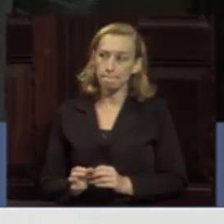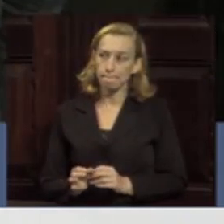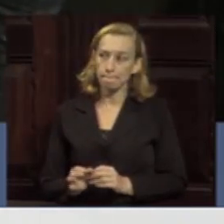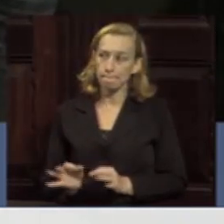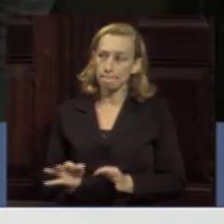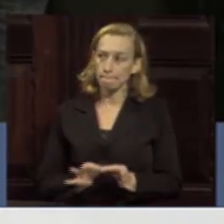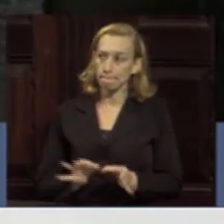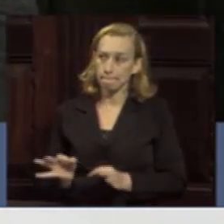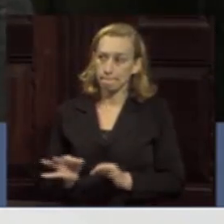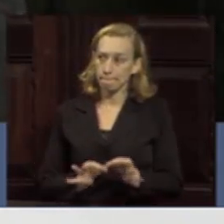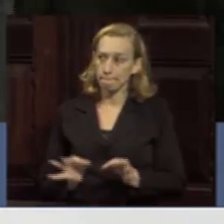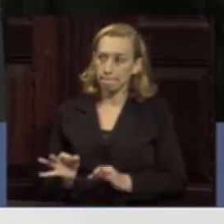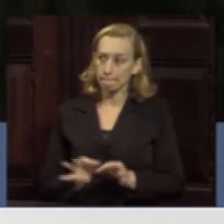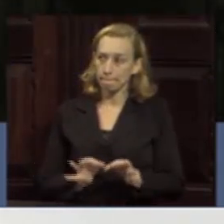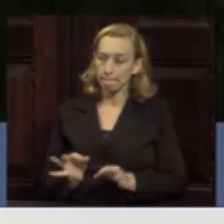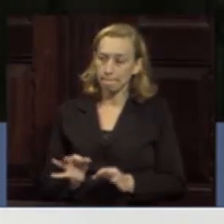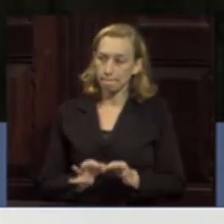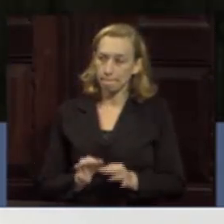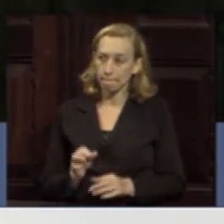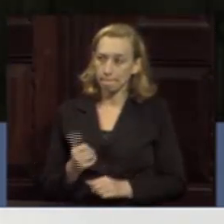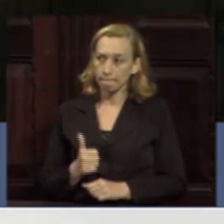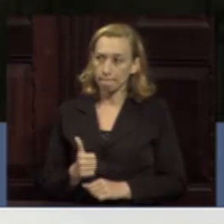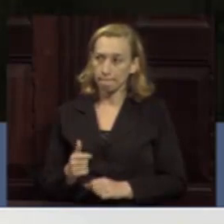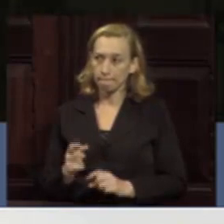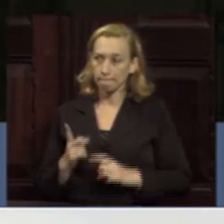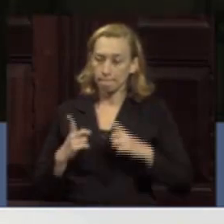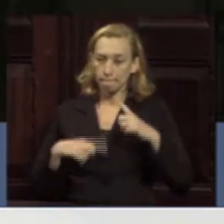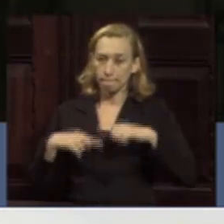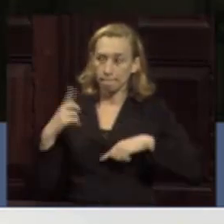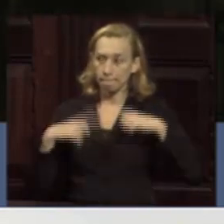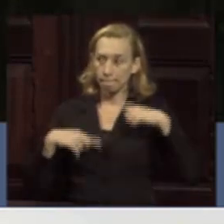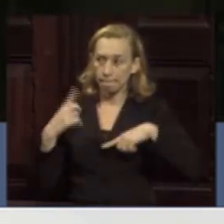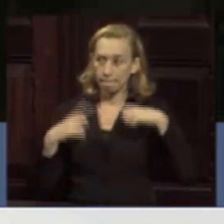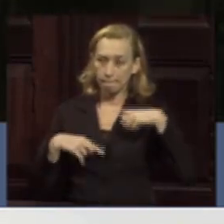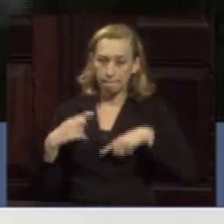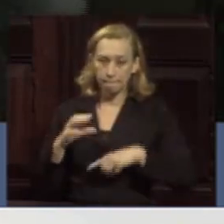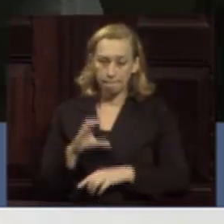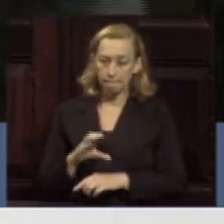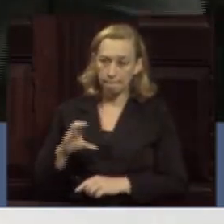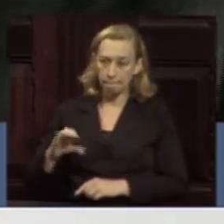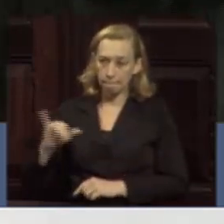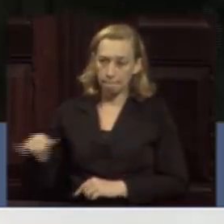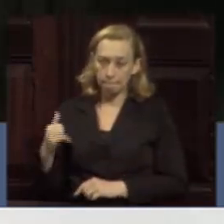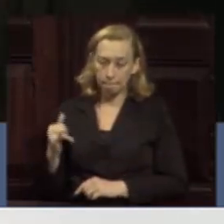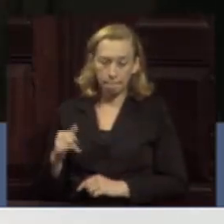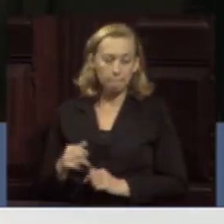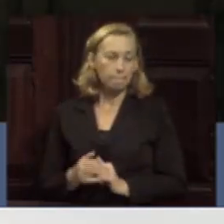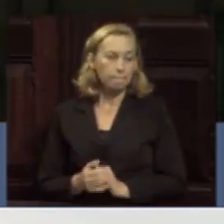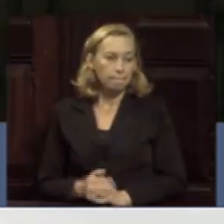Está em primeira discussão. CCJ deu pela constitucionalidade.